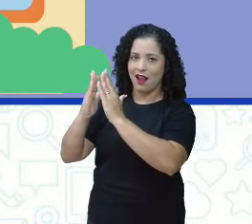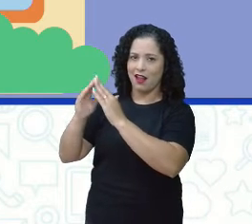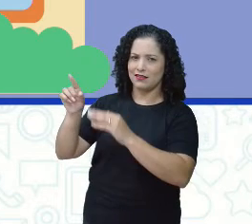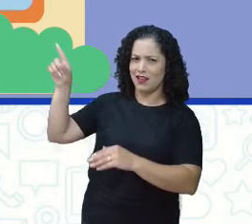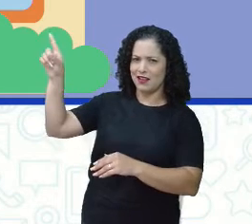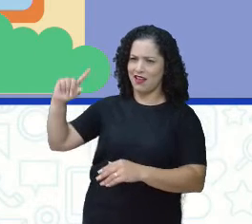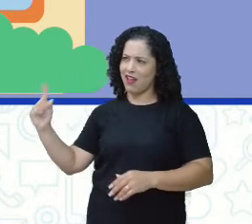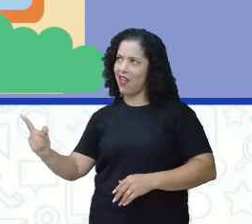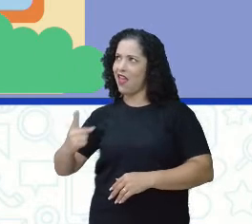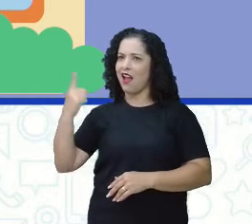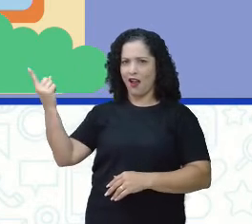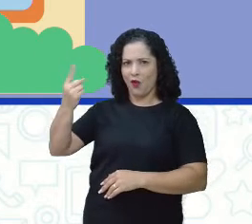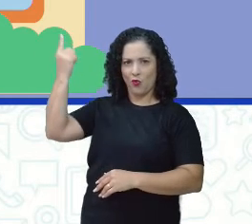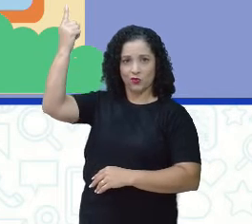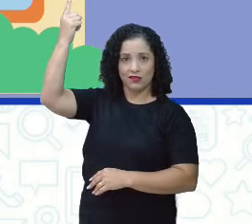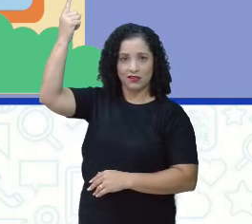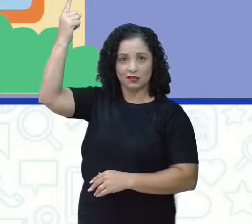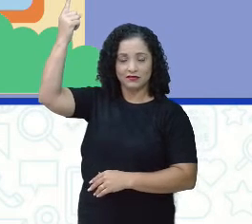casa é alta?